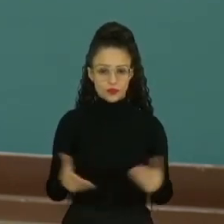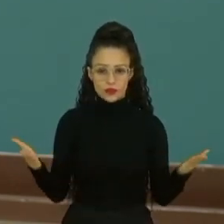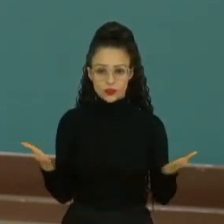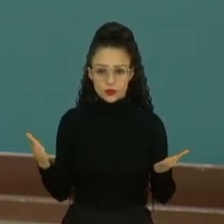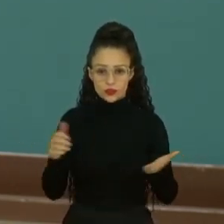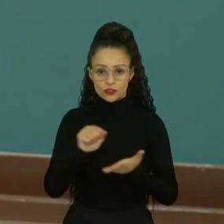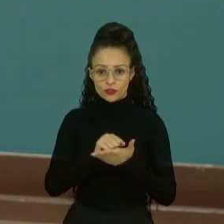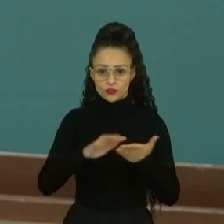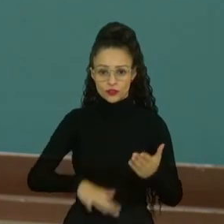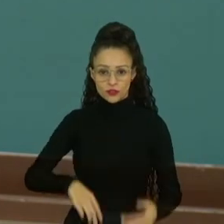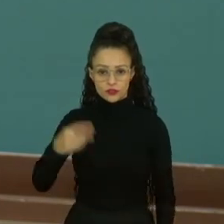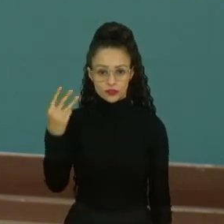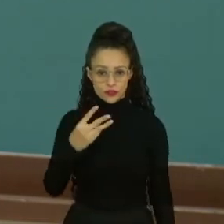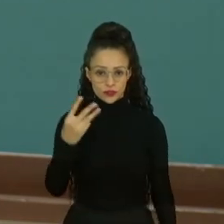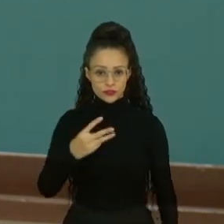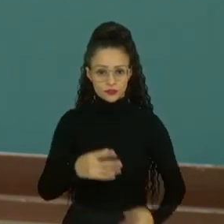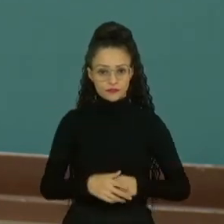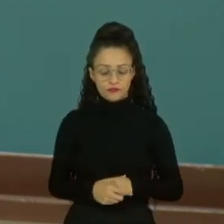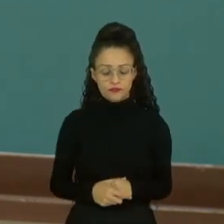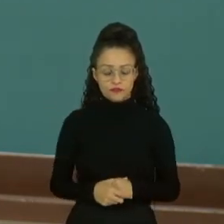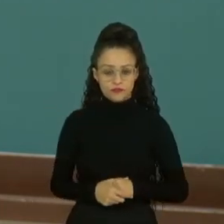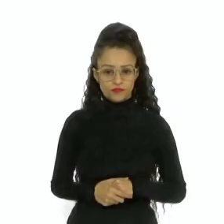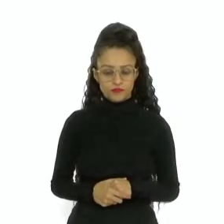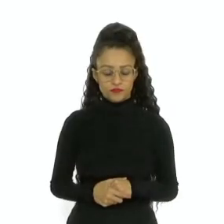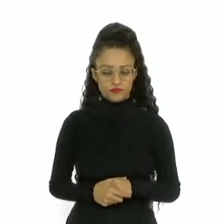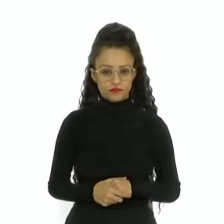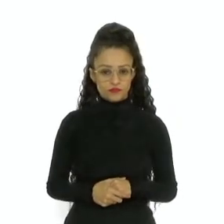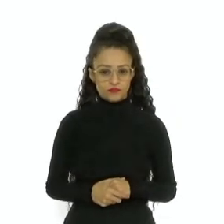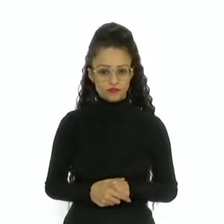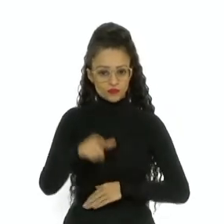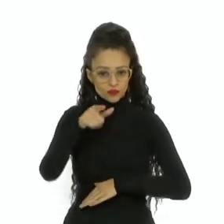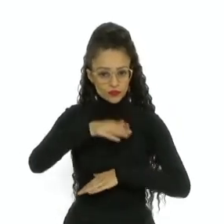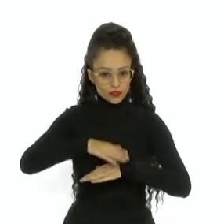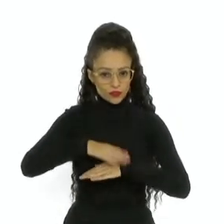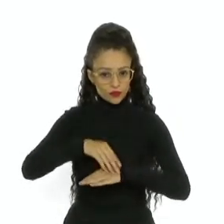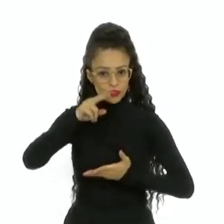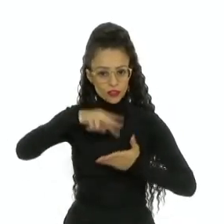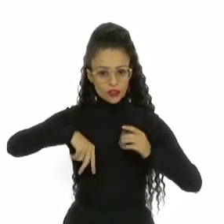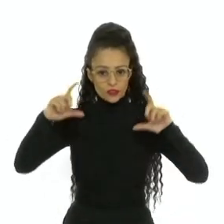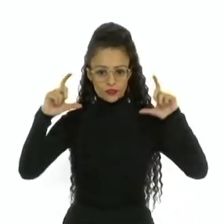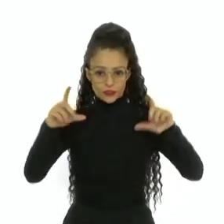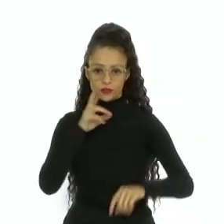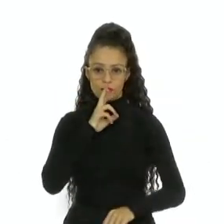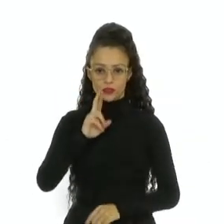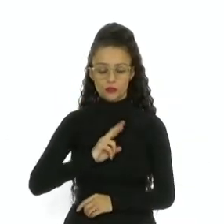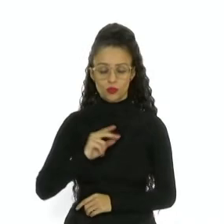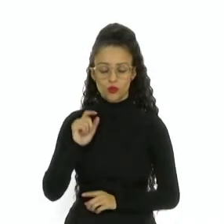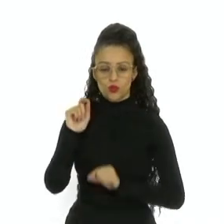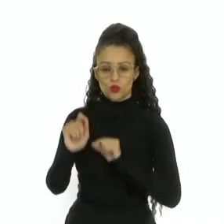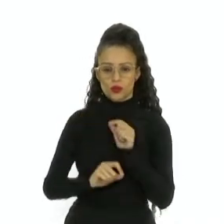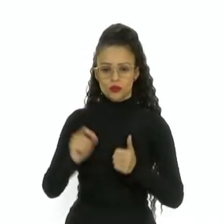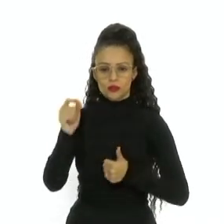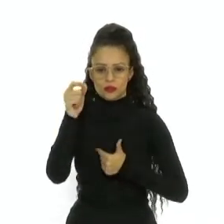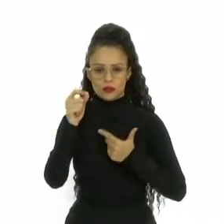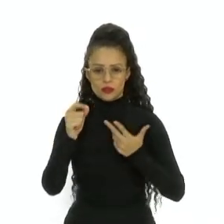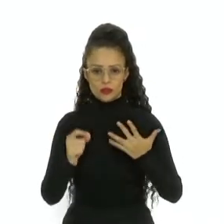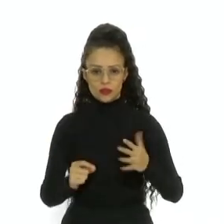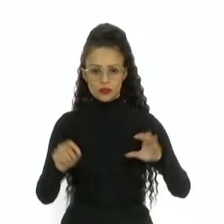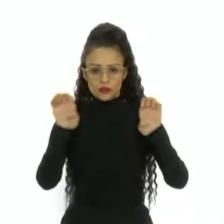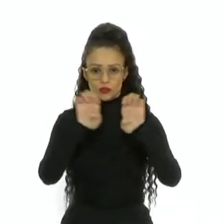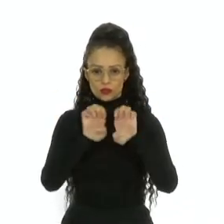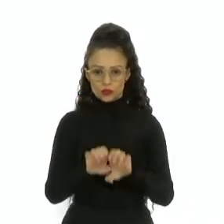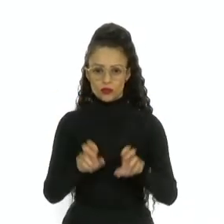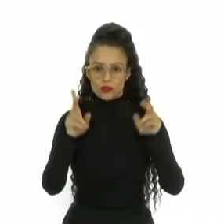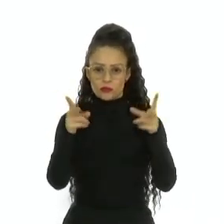Agora, atividade de número 3. Vamos lá. Leia o trecho e responda para mim. Que elementos estruturais podem